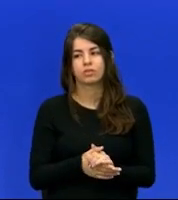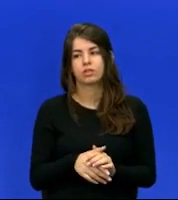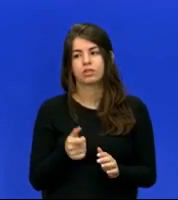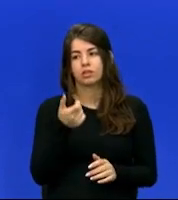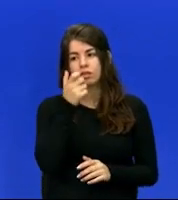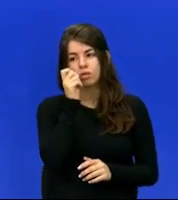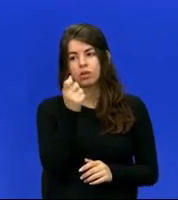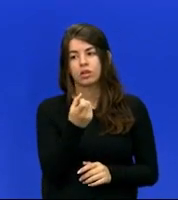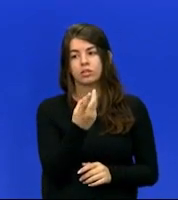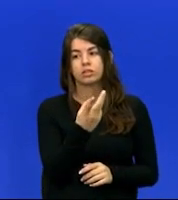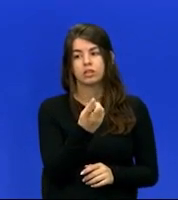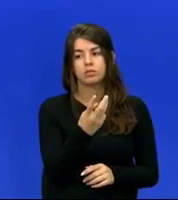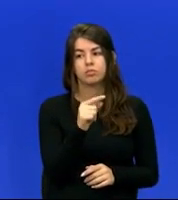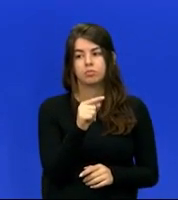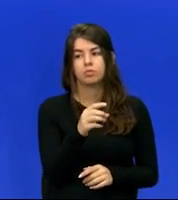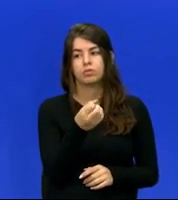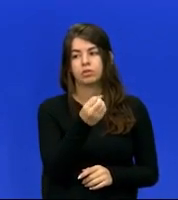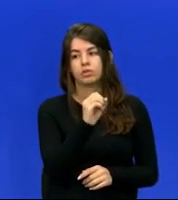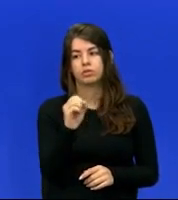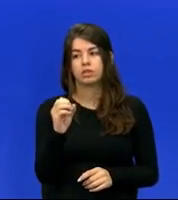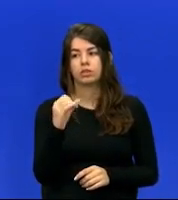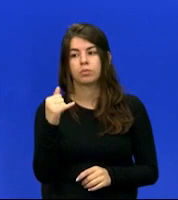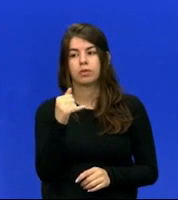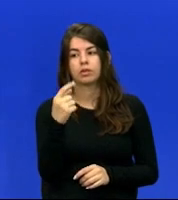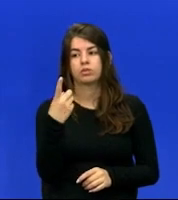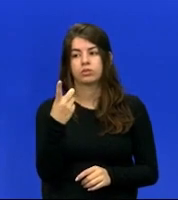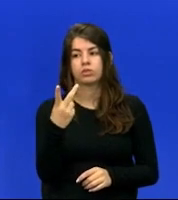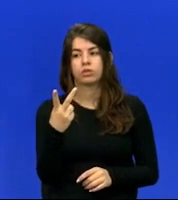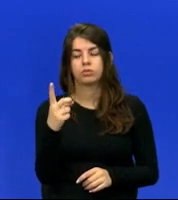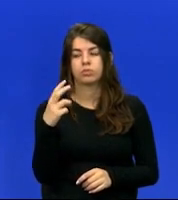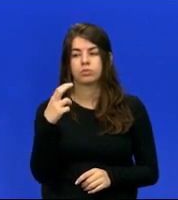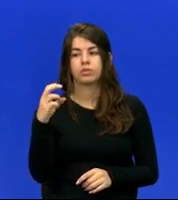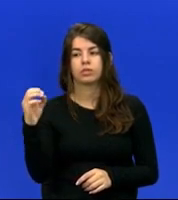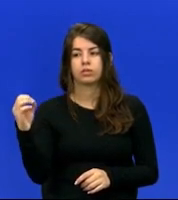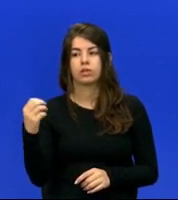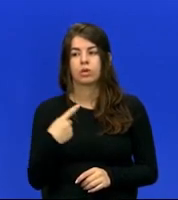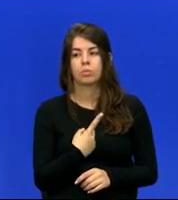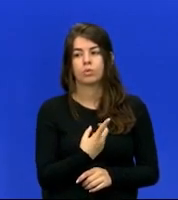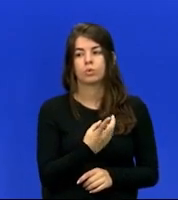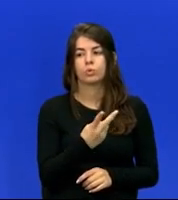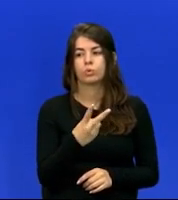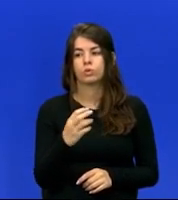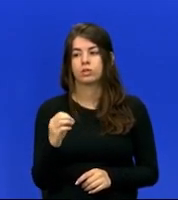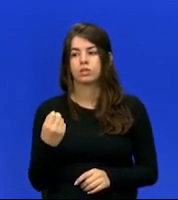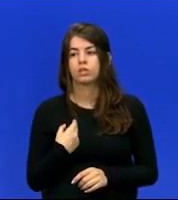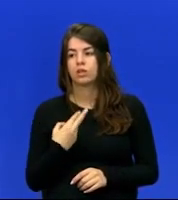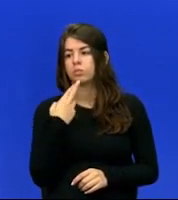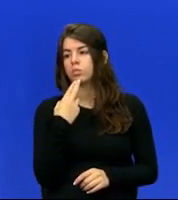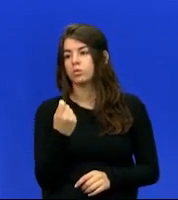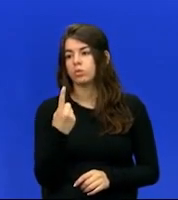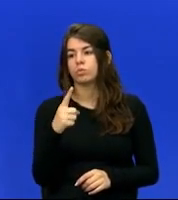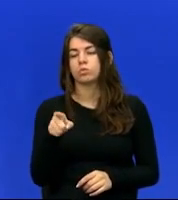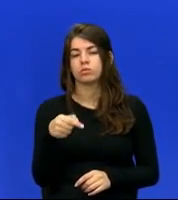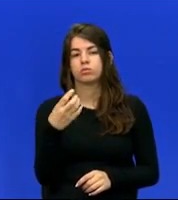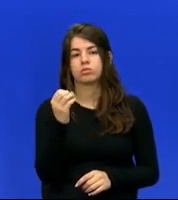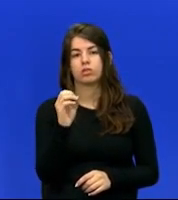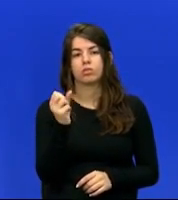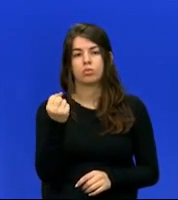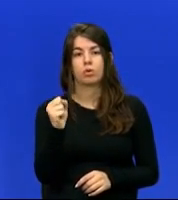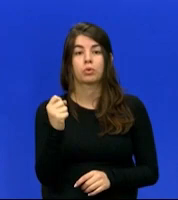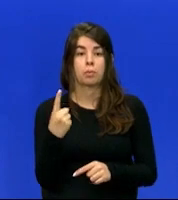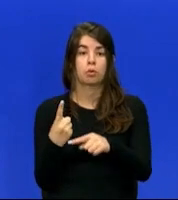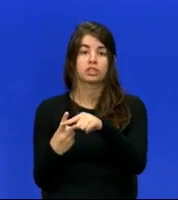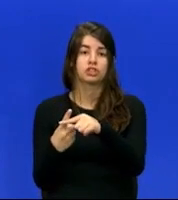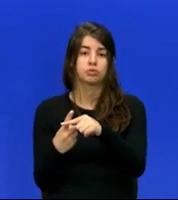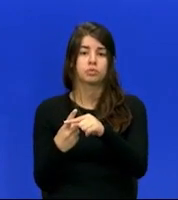x para mim é o 13.800 menos 12.500 sobre 1.200, que eu vou encontrar um valor automaticamente